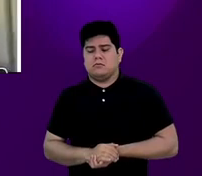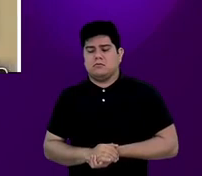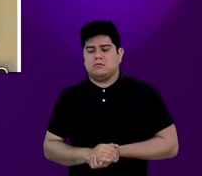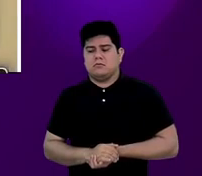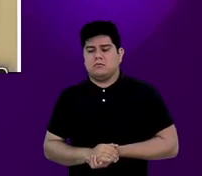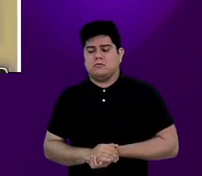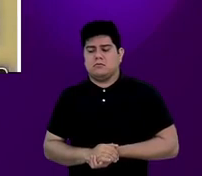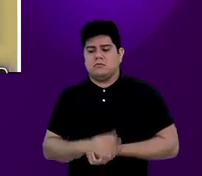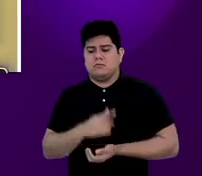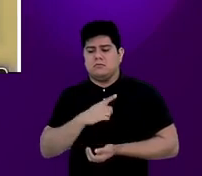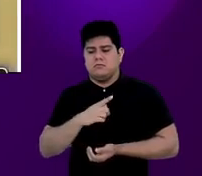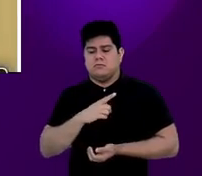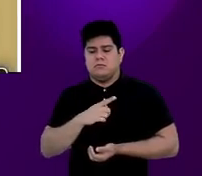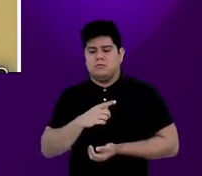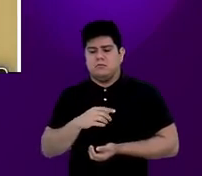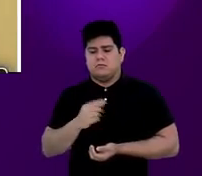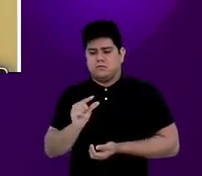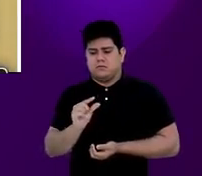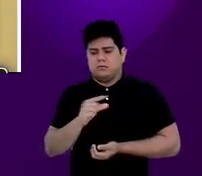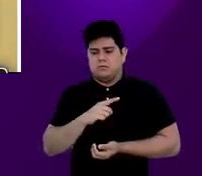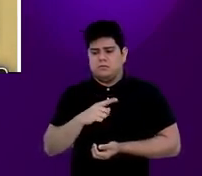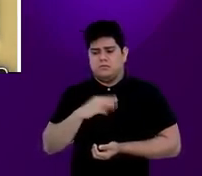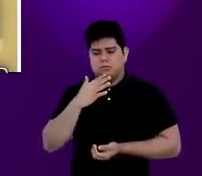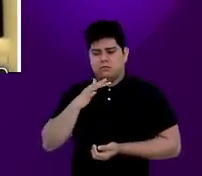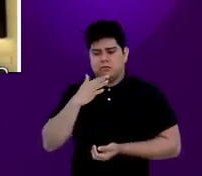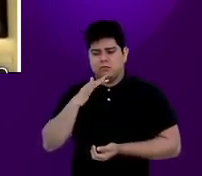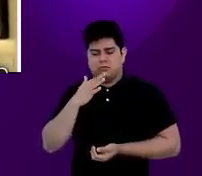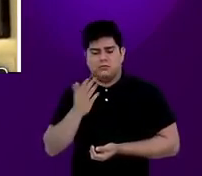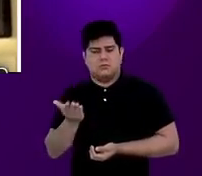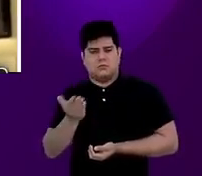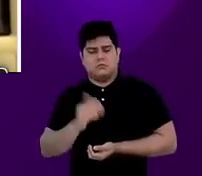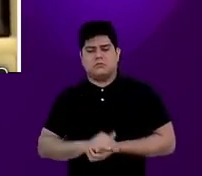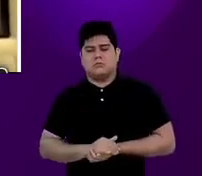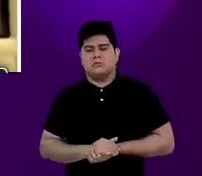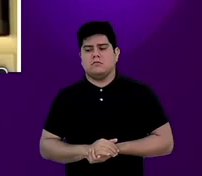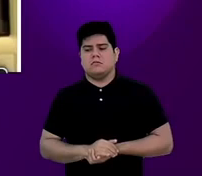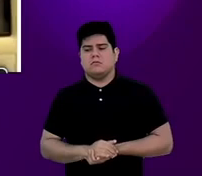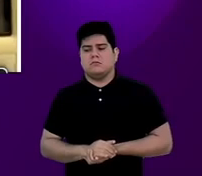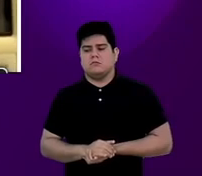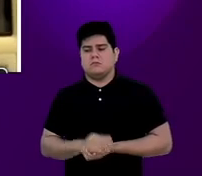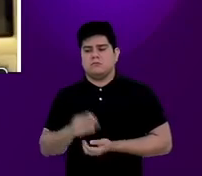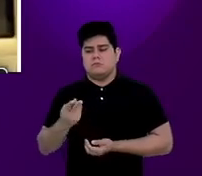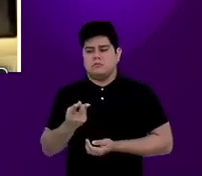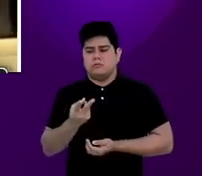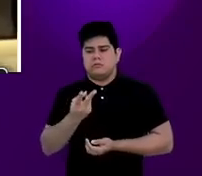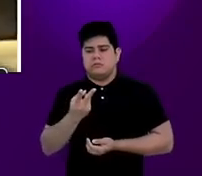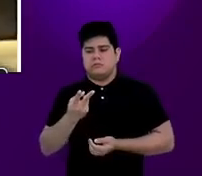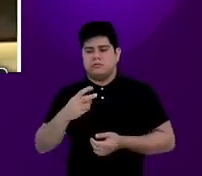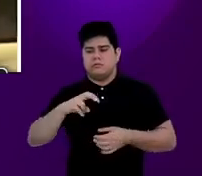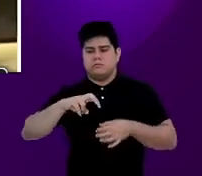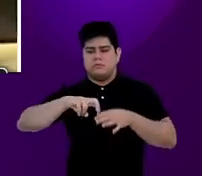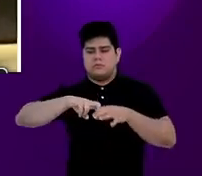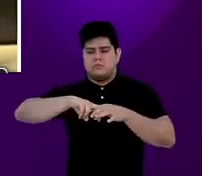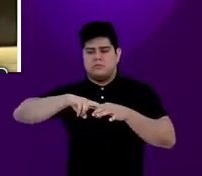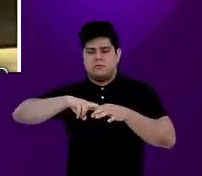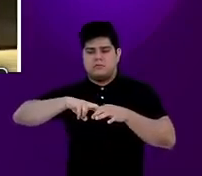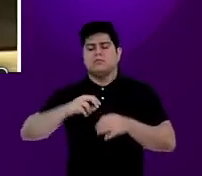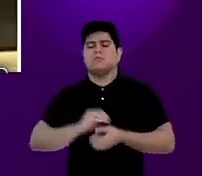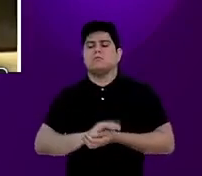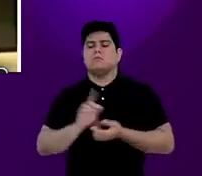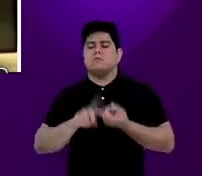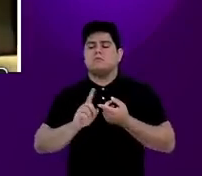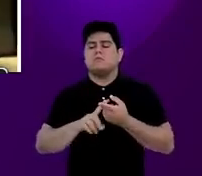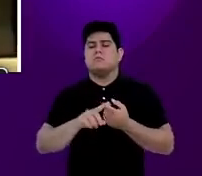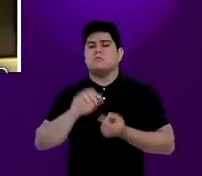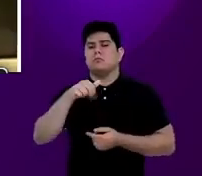muco, é natural nesse tipo de abordagem, e aqui os duplos J's aqui colocados, e as anastomoses com os